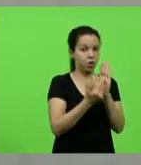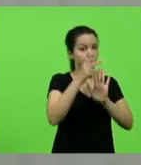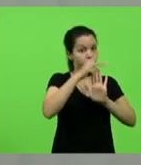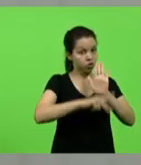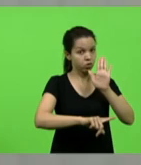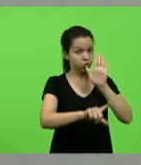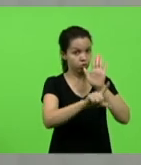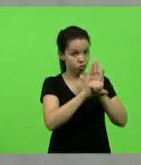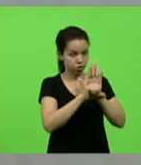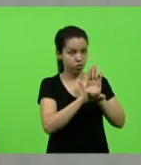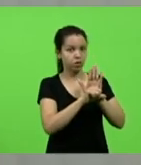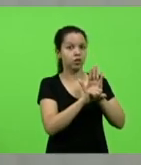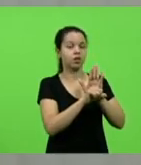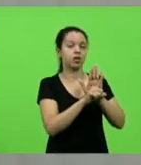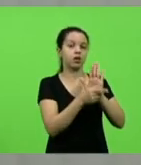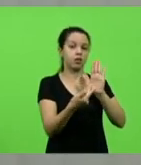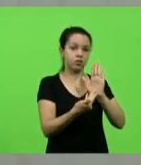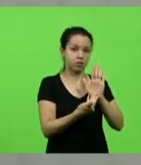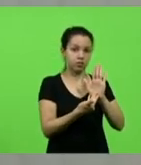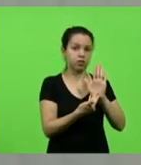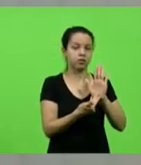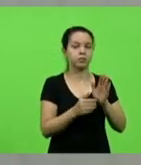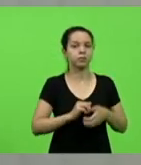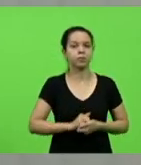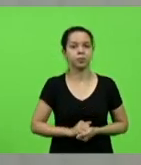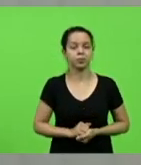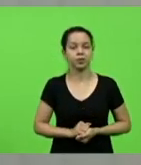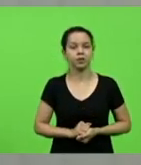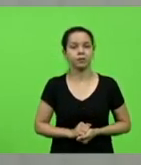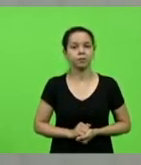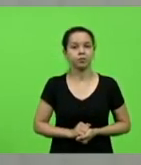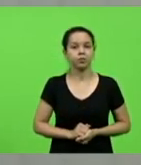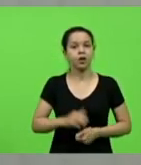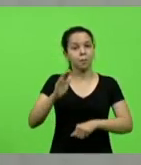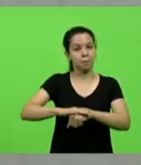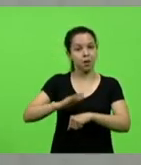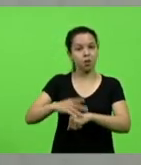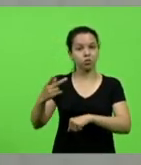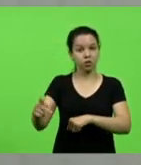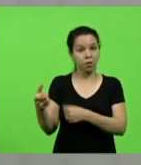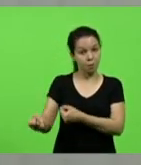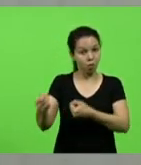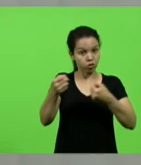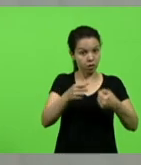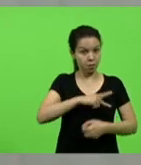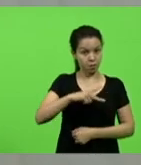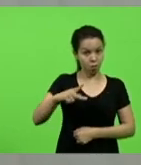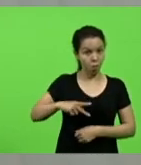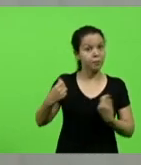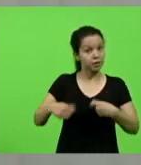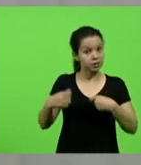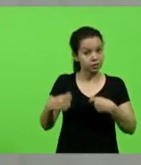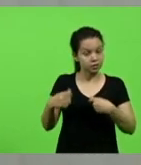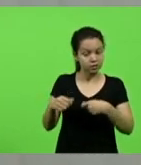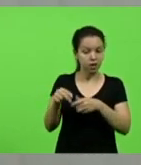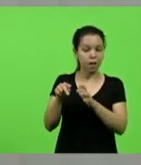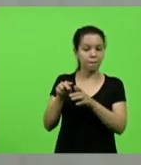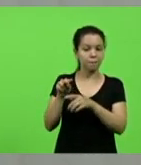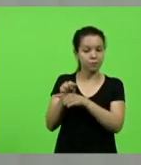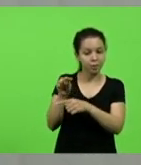ora, sob comento, atribui ao poder público o dever de supervisionar e de